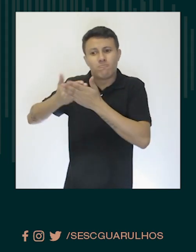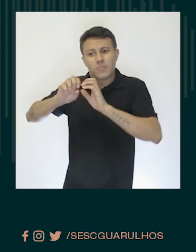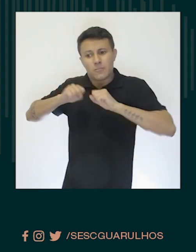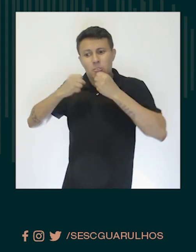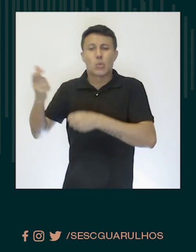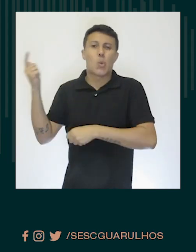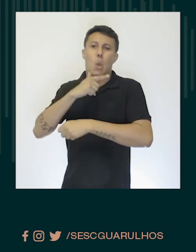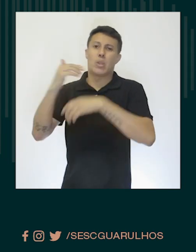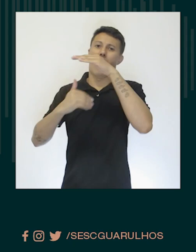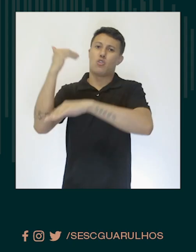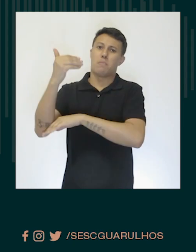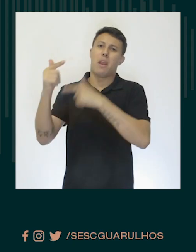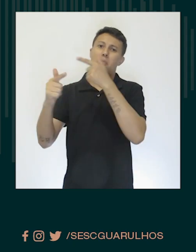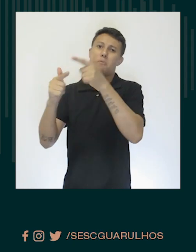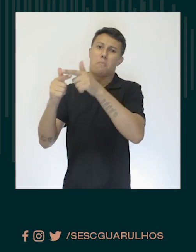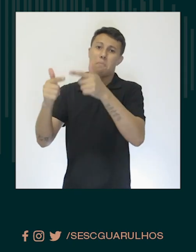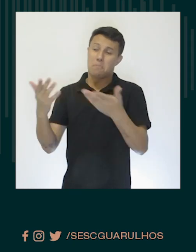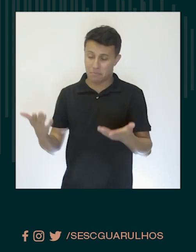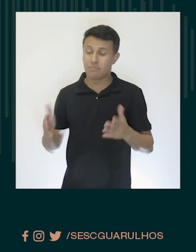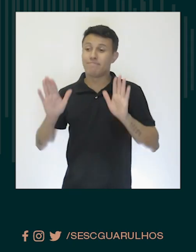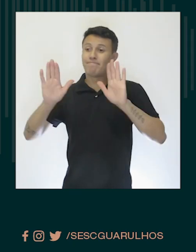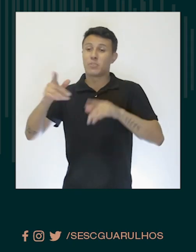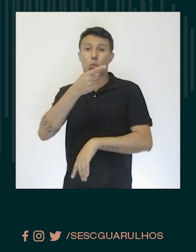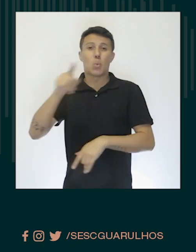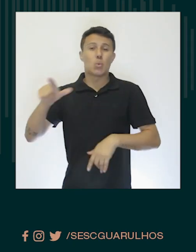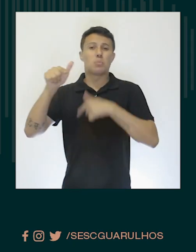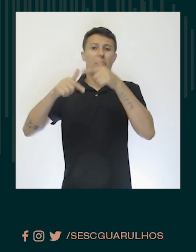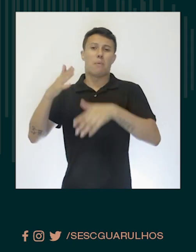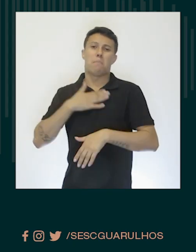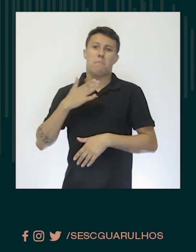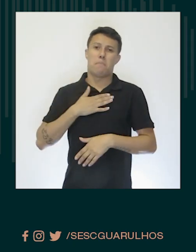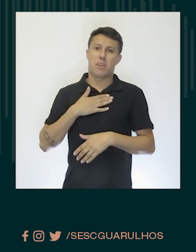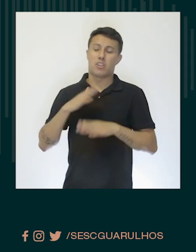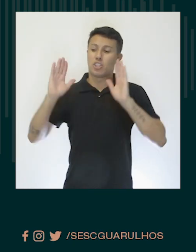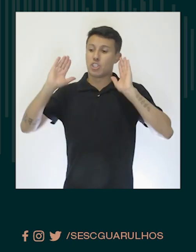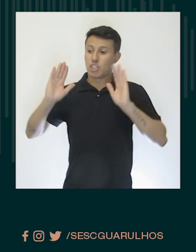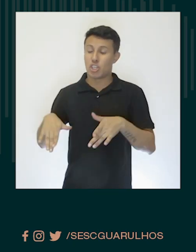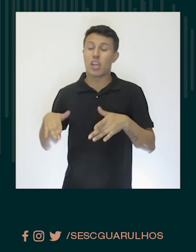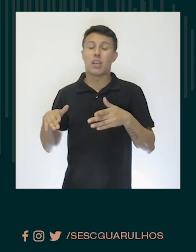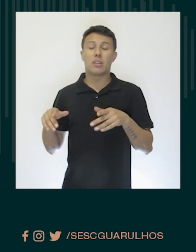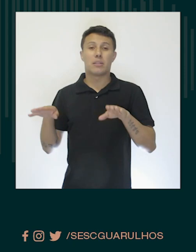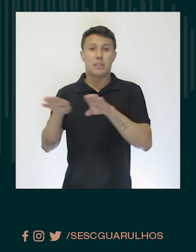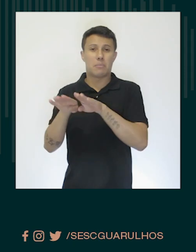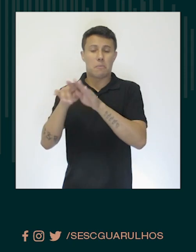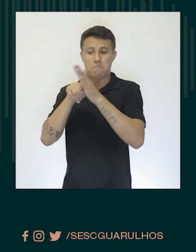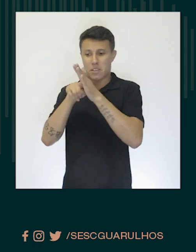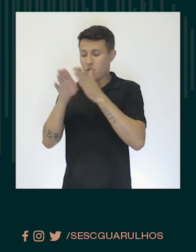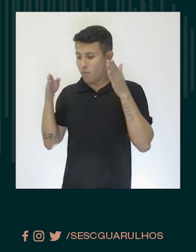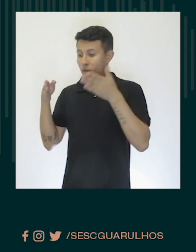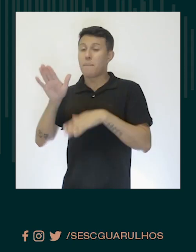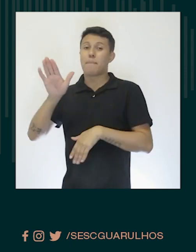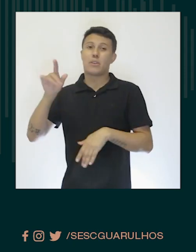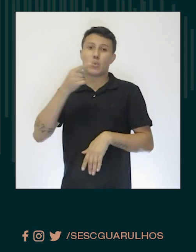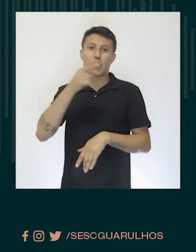tenta superar esses obstáculos que surgem no caminho. O último trabalho que eu tinha efetuado, eu já estava focada, né, na